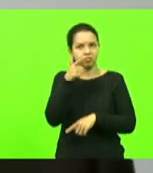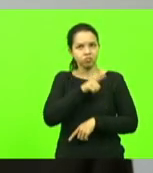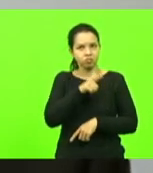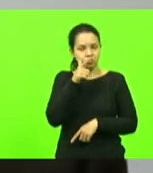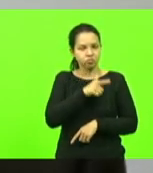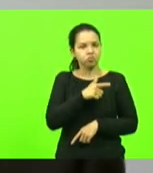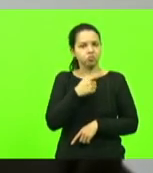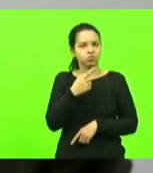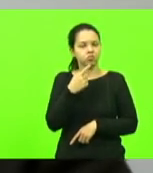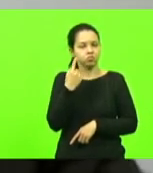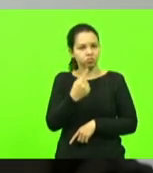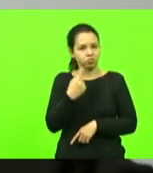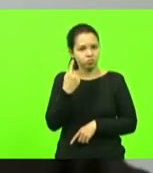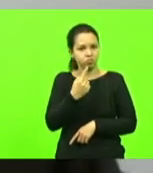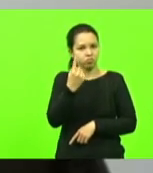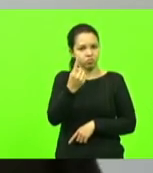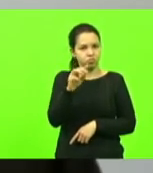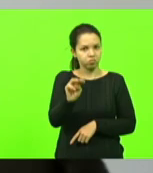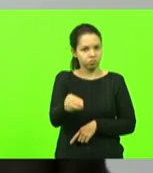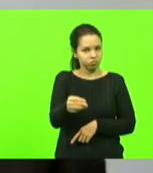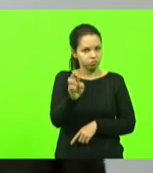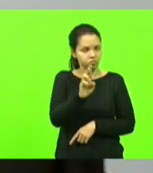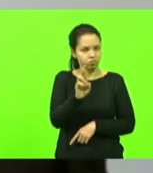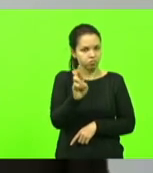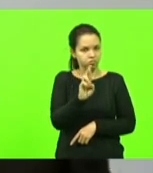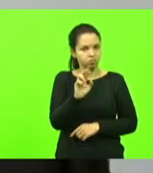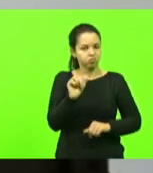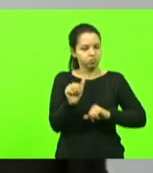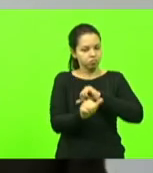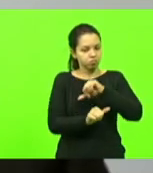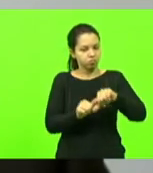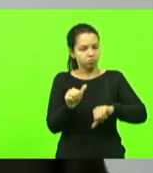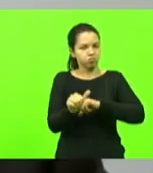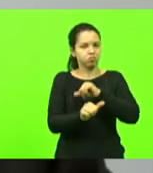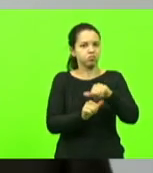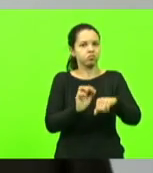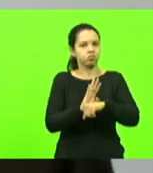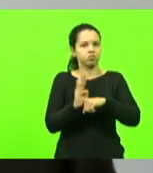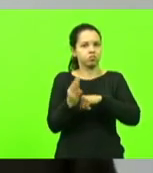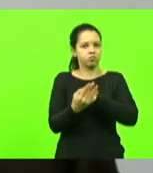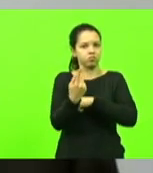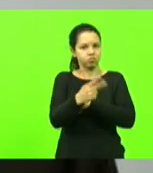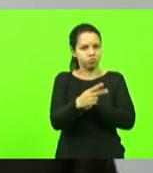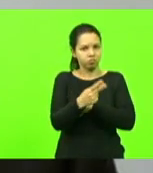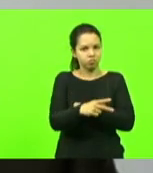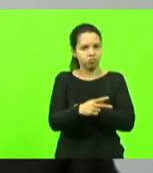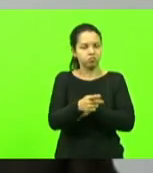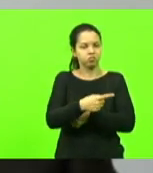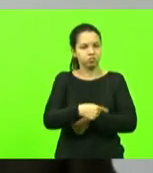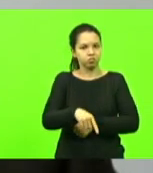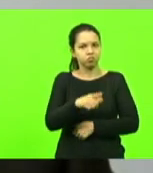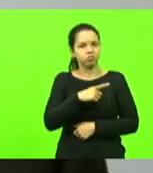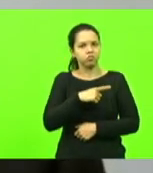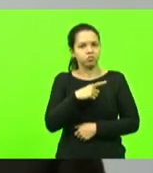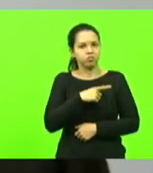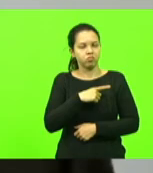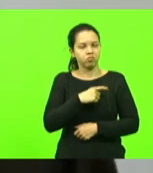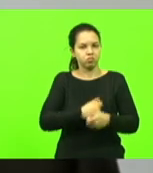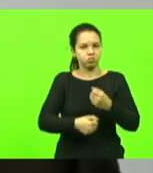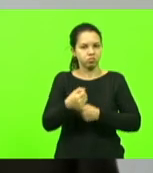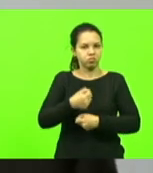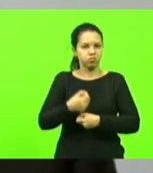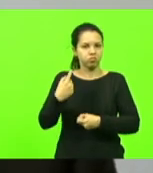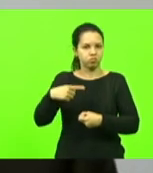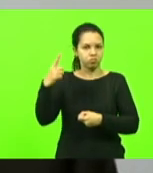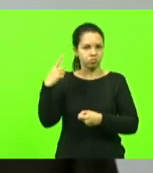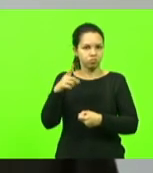deputado R$1 milhão, vai fazer uma transformação no bairro dele, e nós temos... no ano passado, claro, nós tínhamos